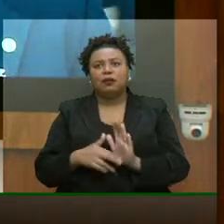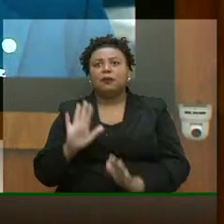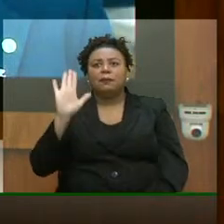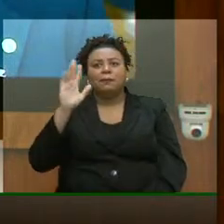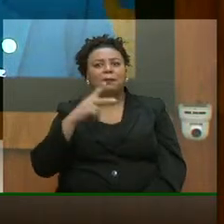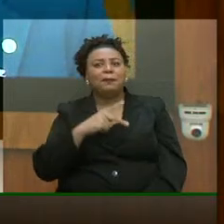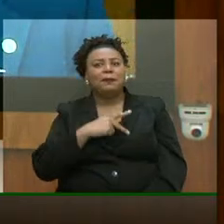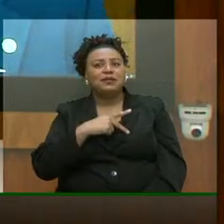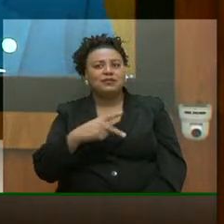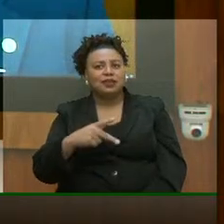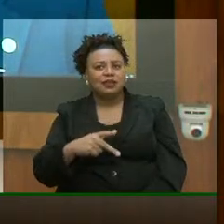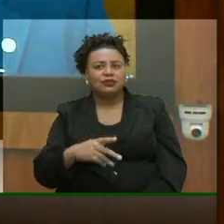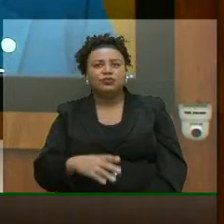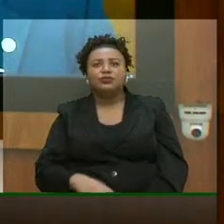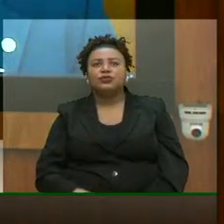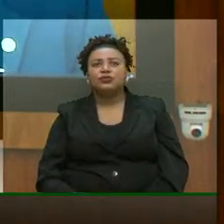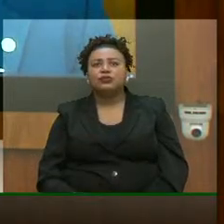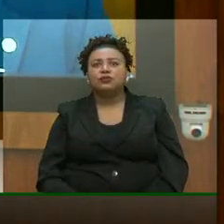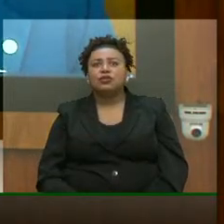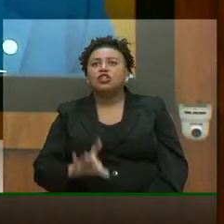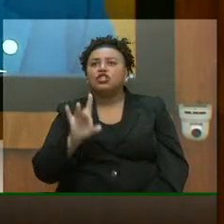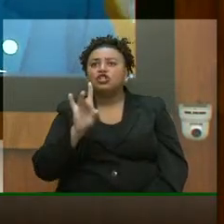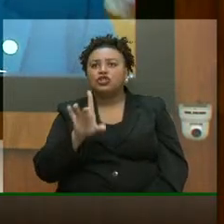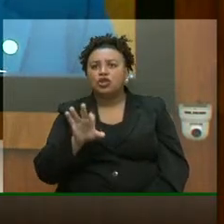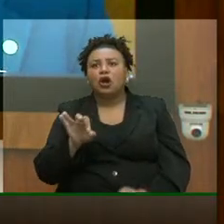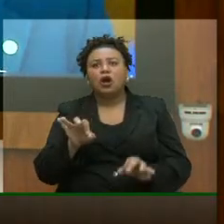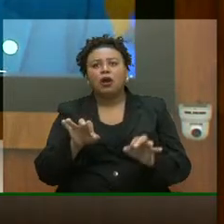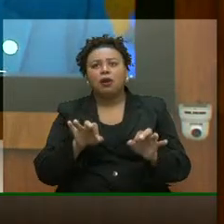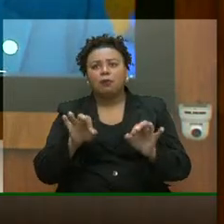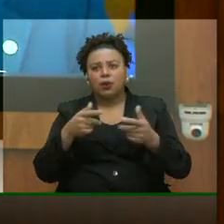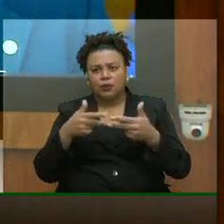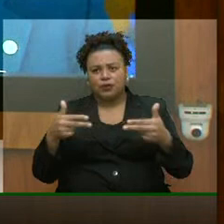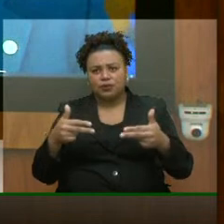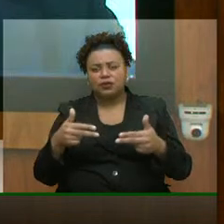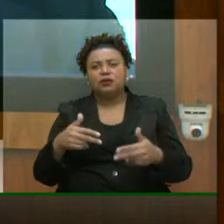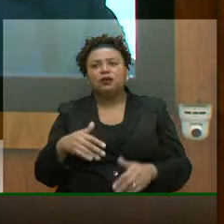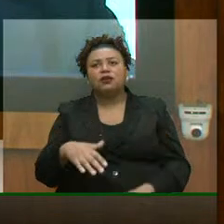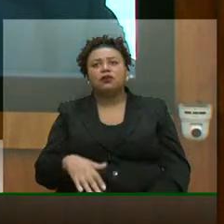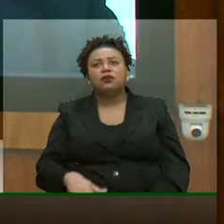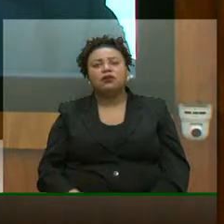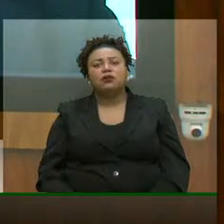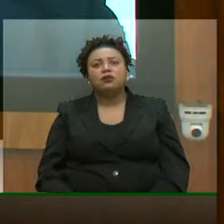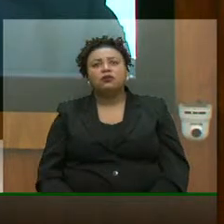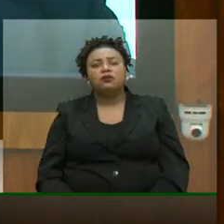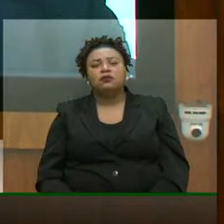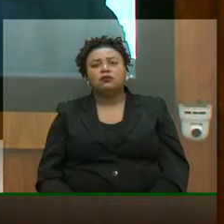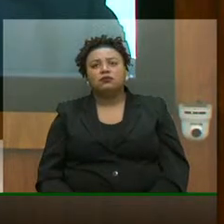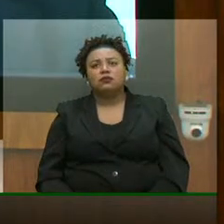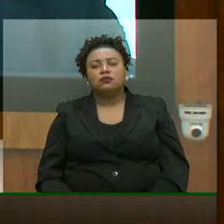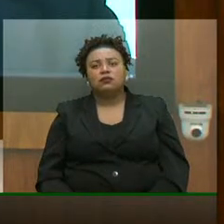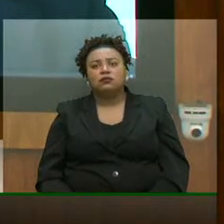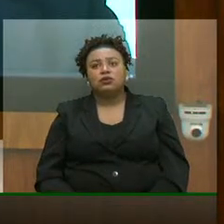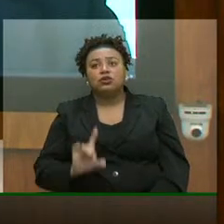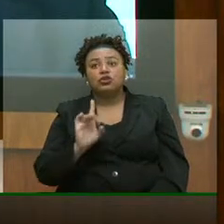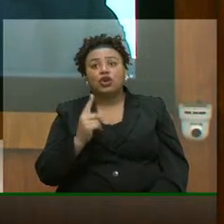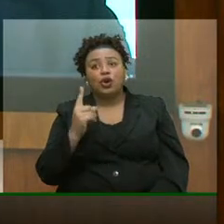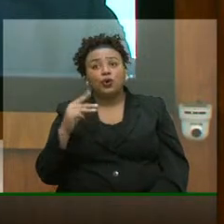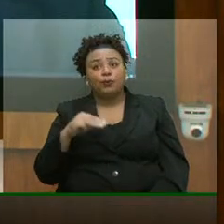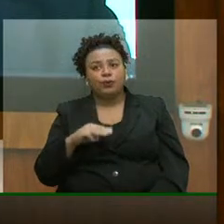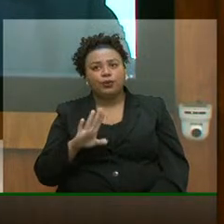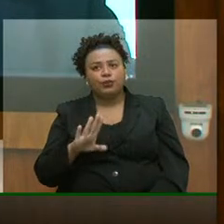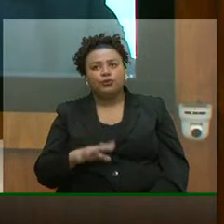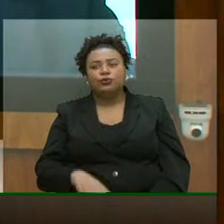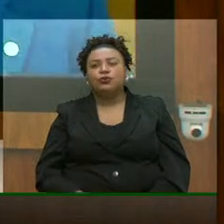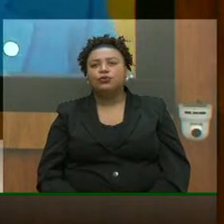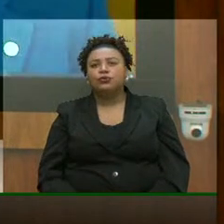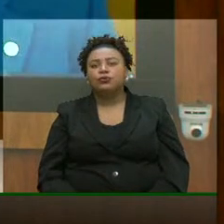Regimental. Presidente, questão de ordem. Ouço. Presidente. Só um minuto, vamos por ordem. Sebastião